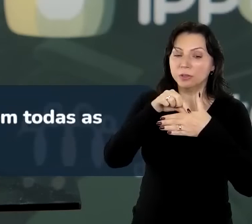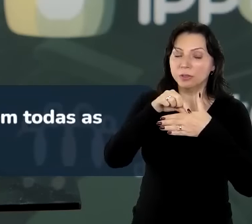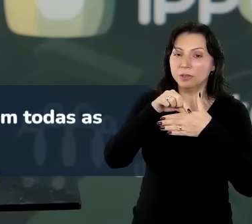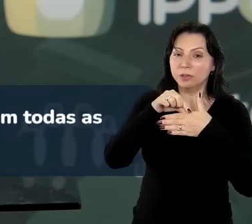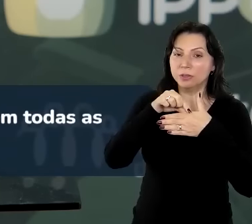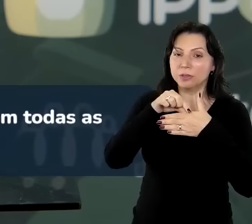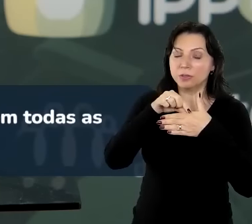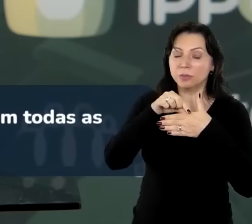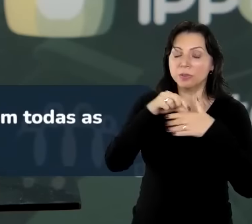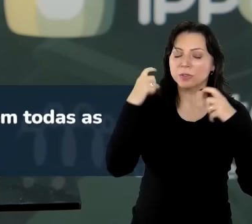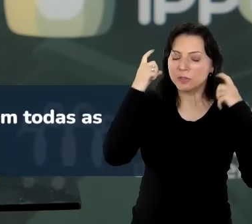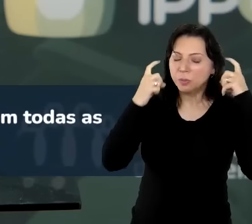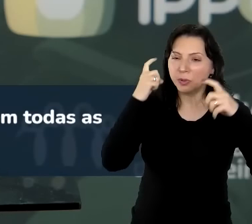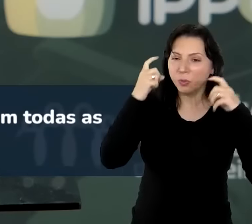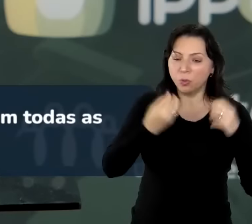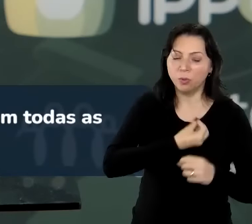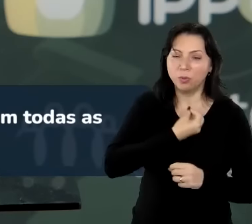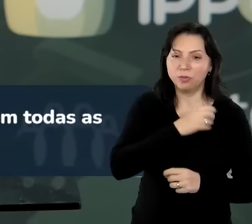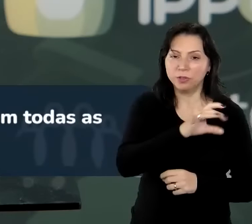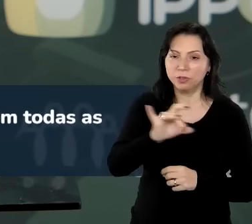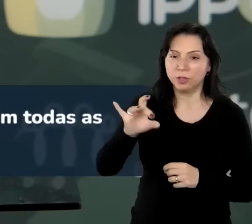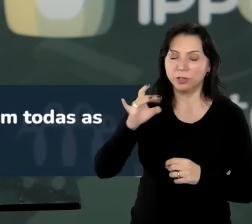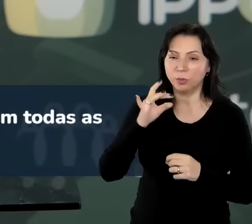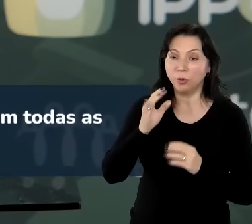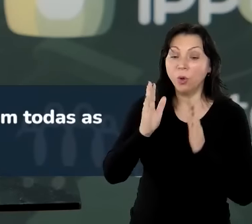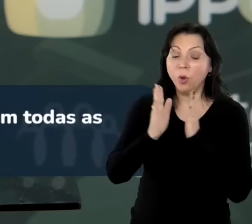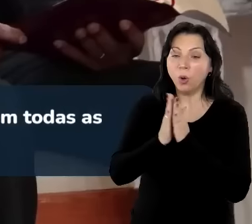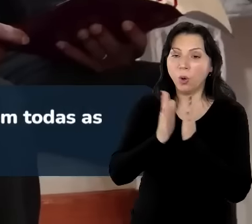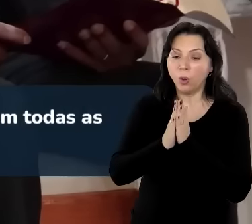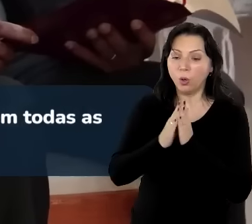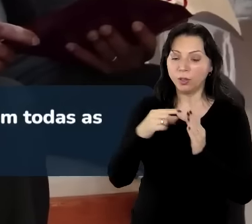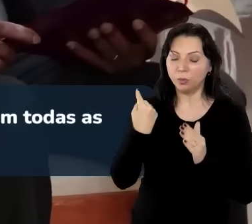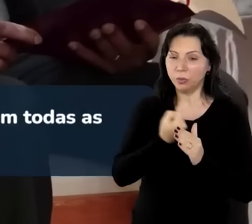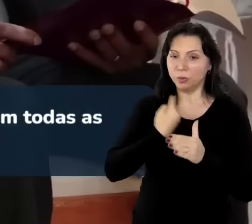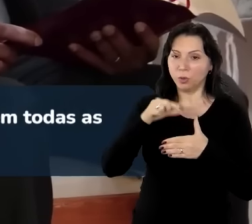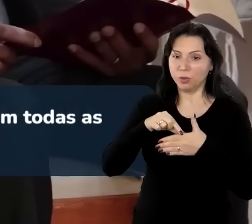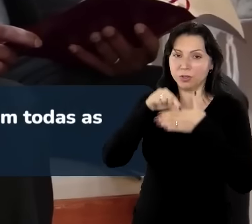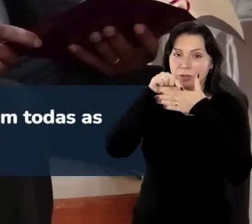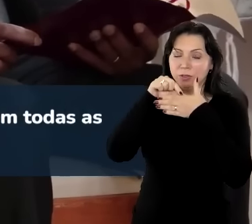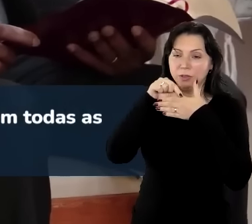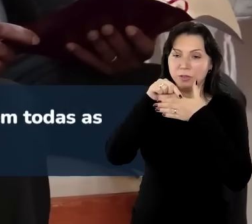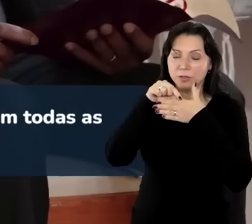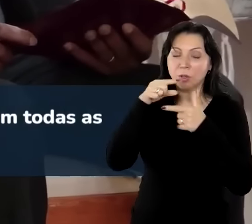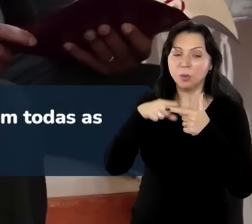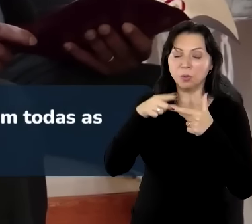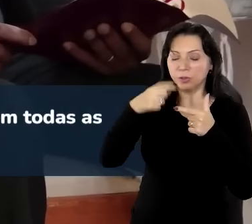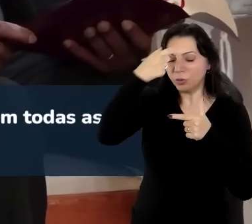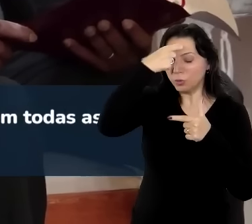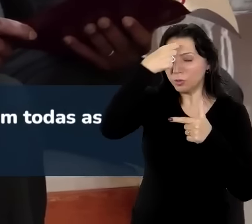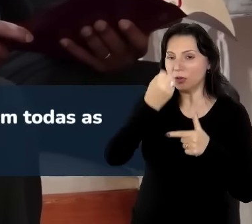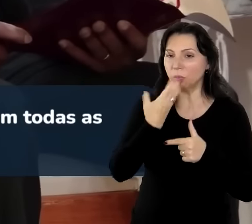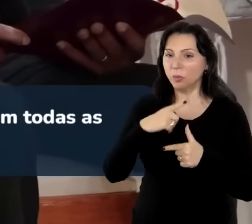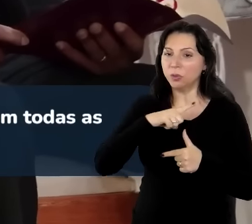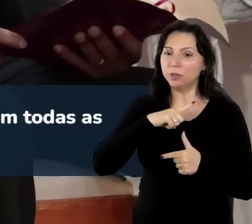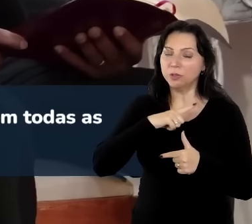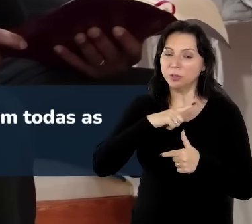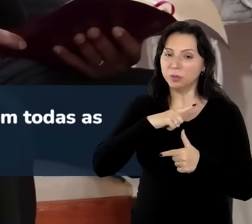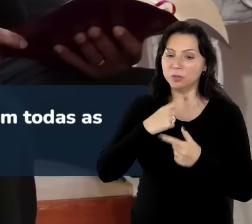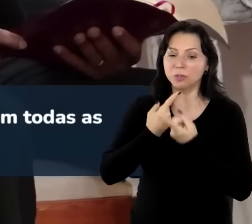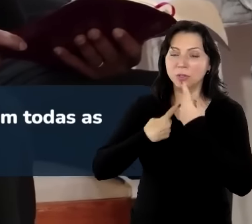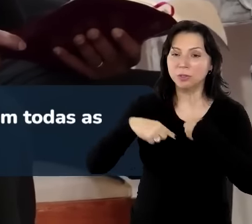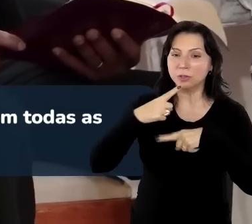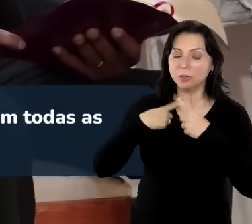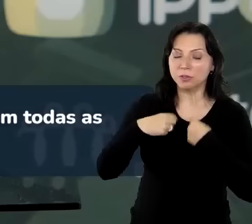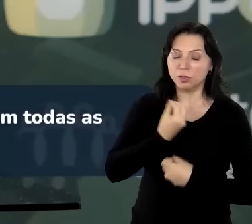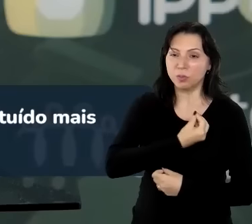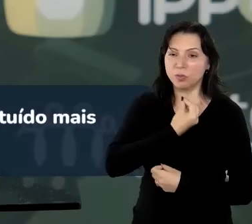a vós outros. Orai por nós, pois estamos persuadidos de termos boa consciência, desejando em todas as